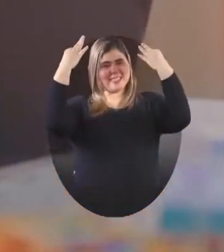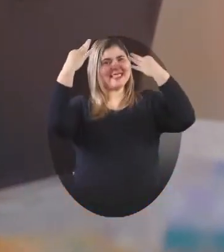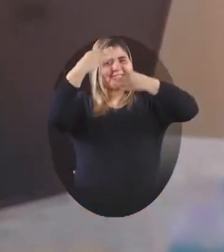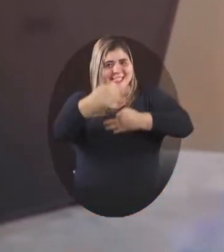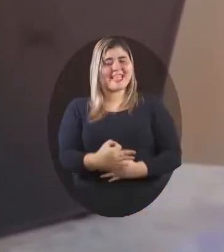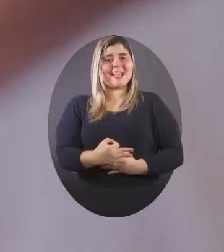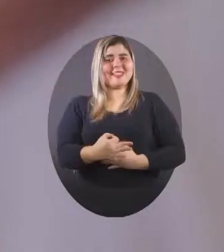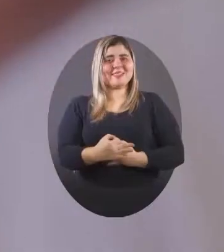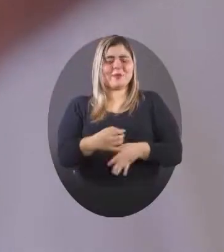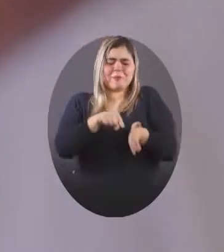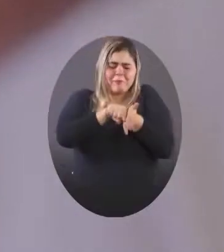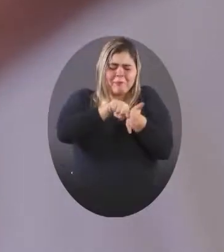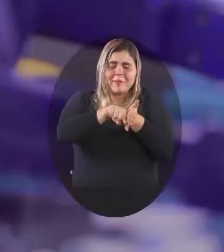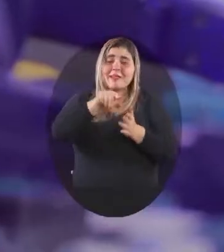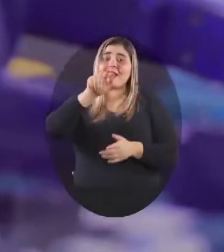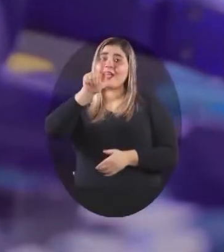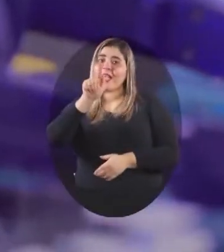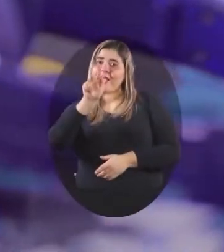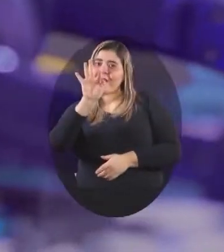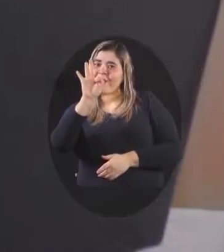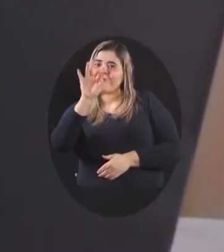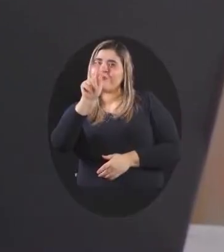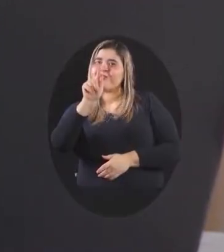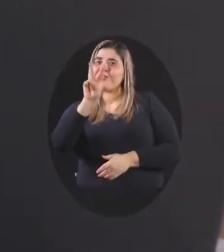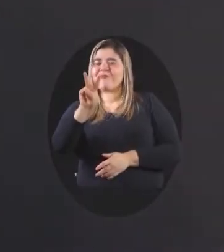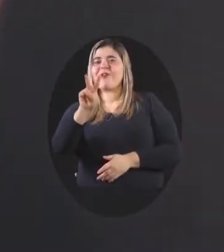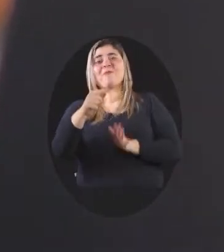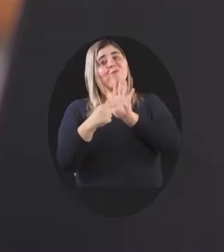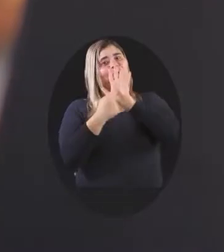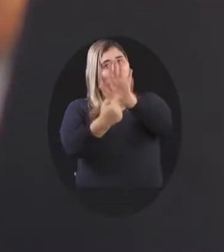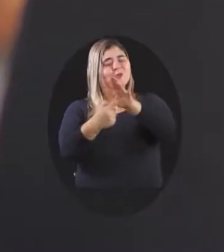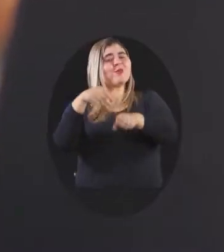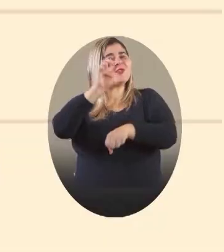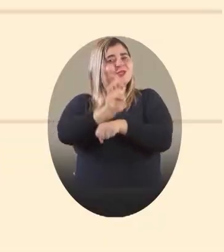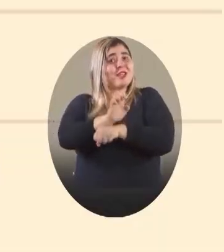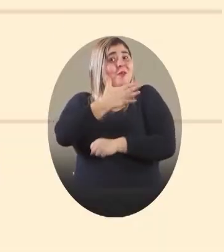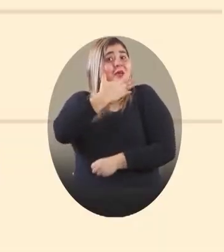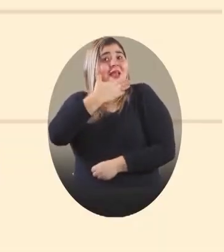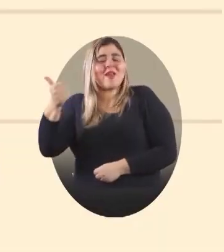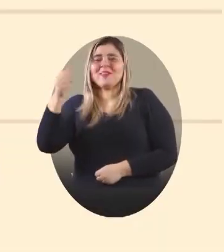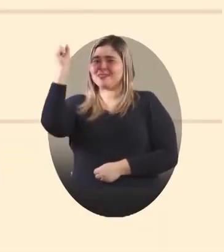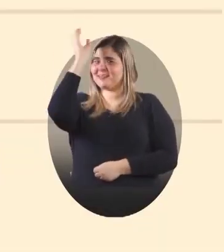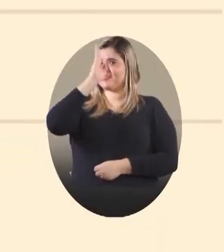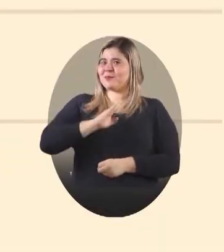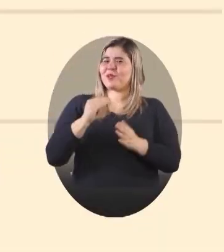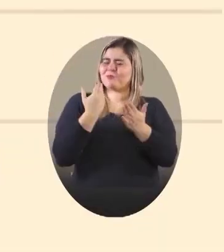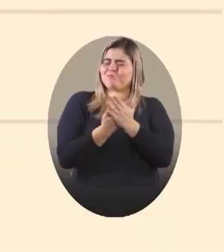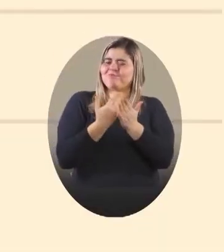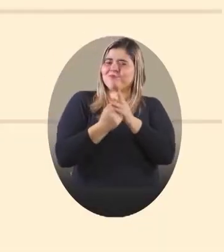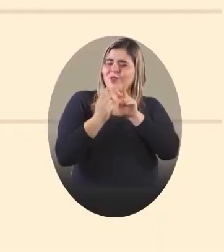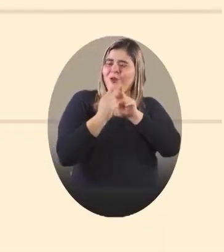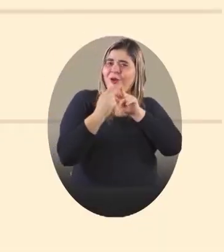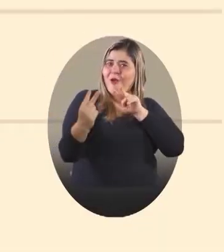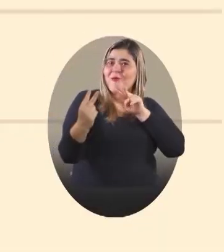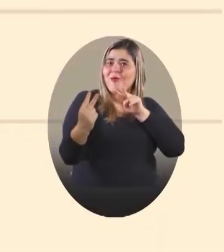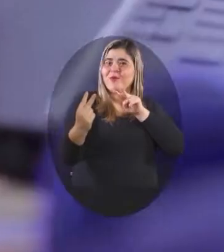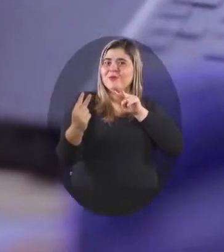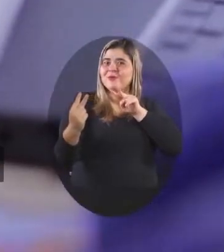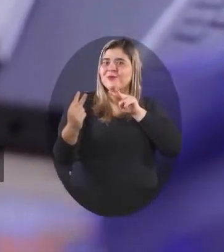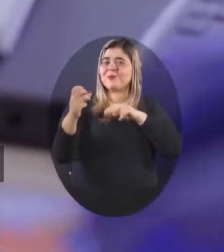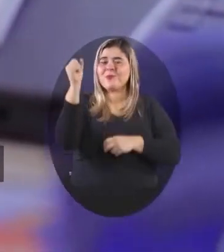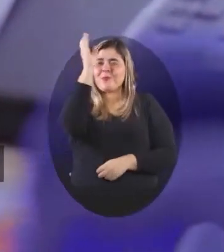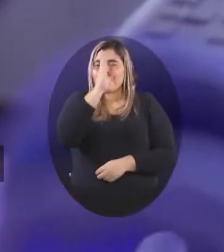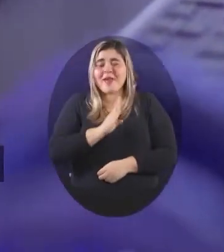casa direitinho. Pesquisa da FGV mostrou que a Paraíba foi o estado com melhor desempenho no ensino remoto na educação pública do